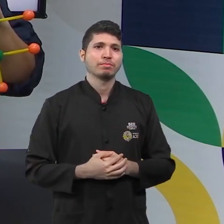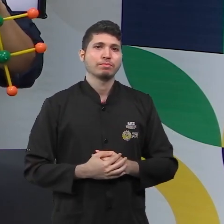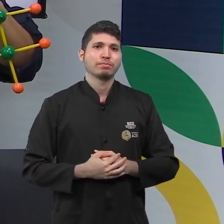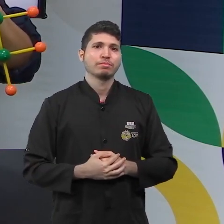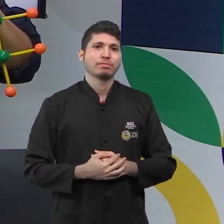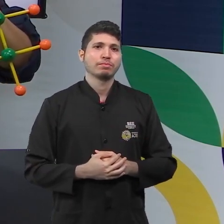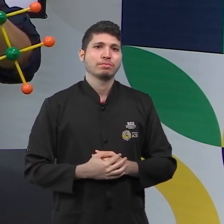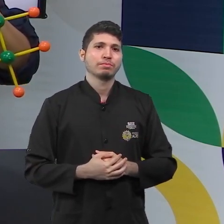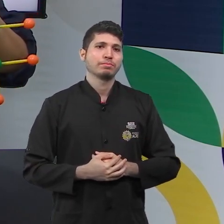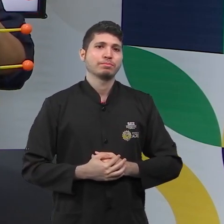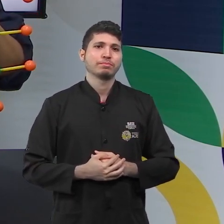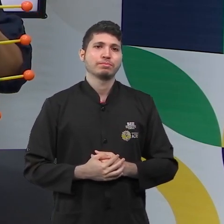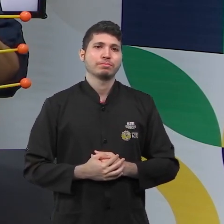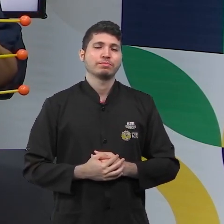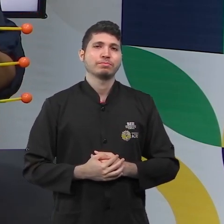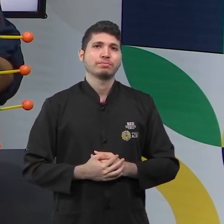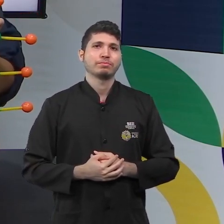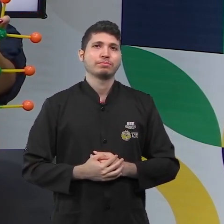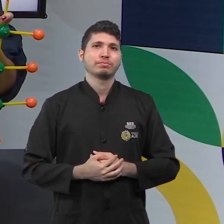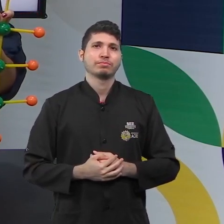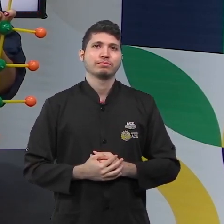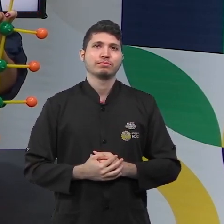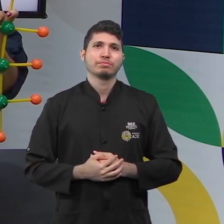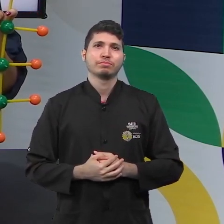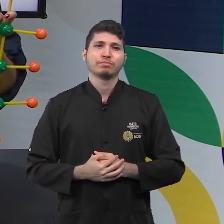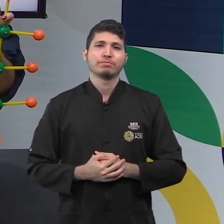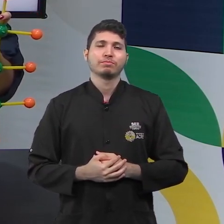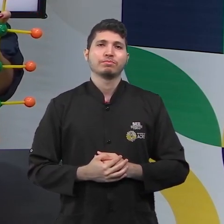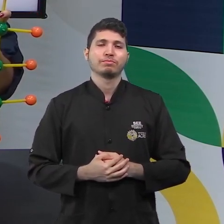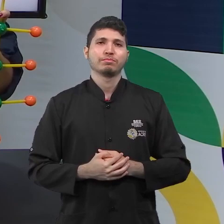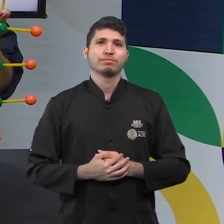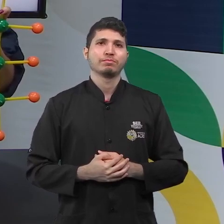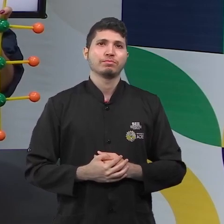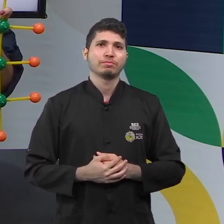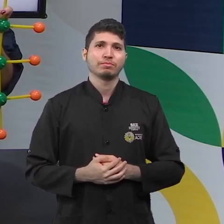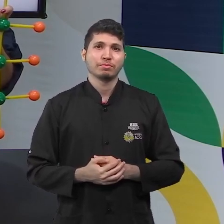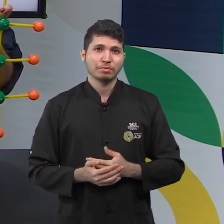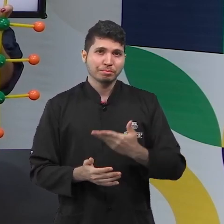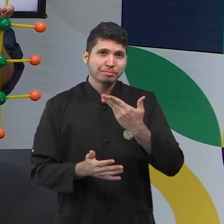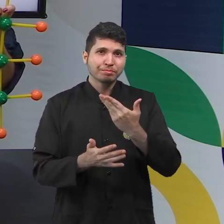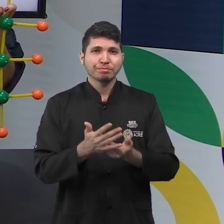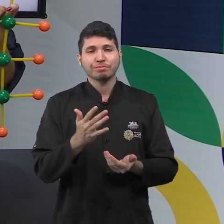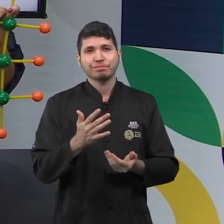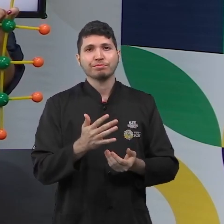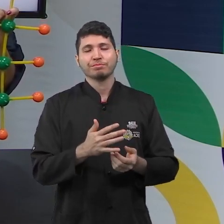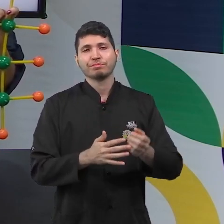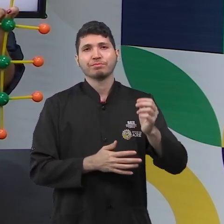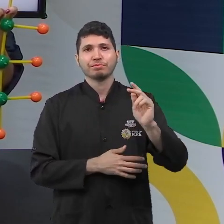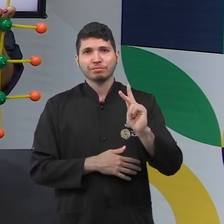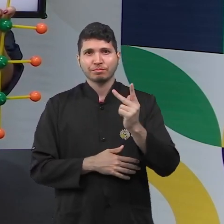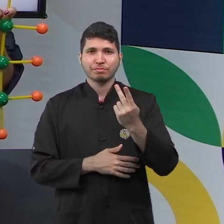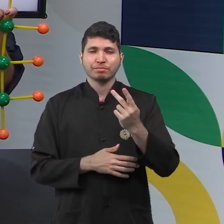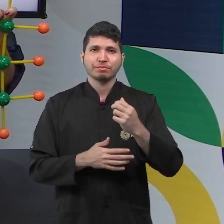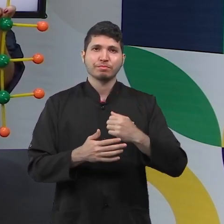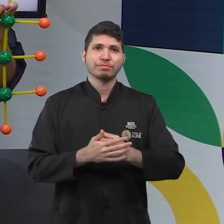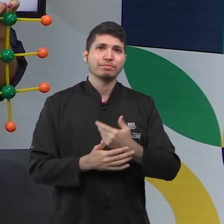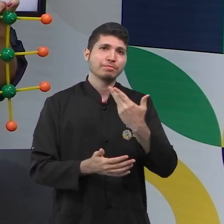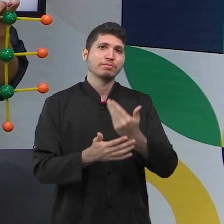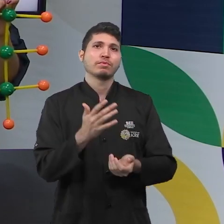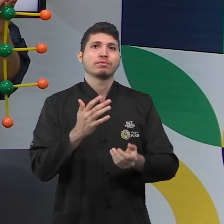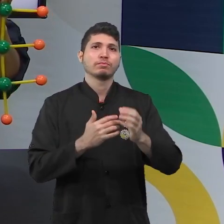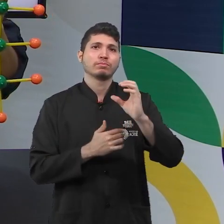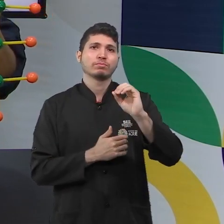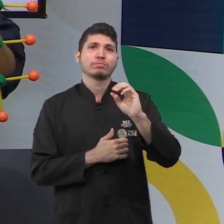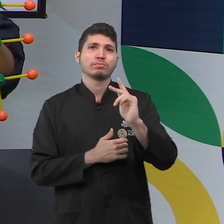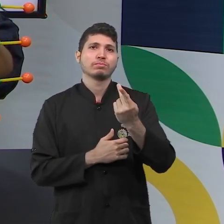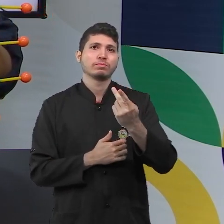E o mesmo acontece nessa parte aqui de cima. Perde o hidrogênio, perde o OH